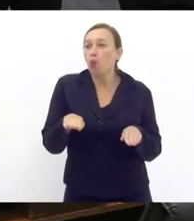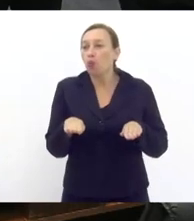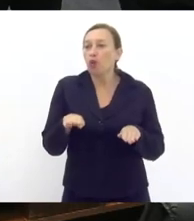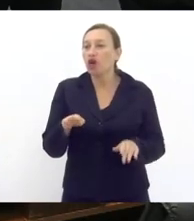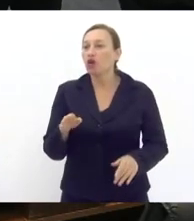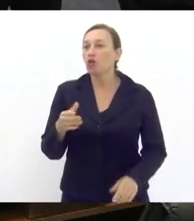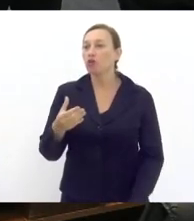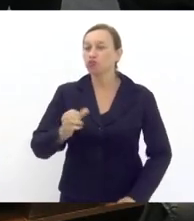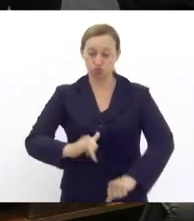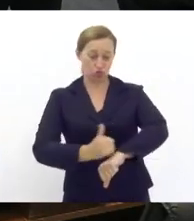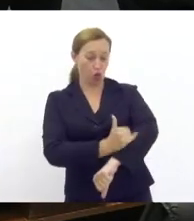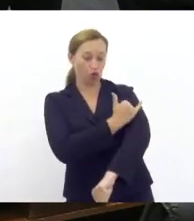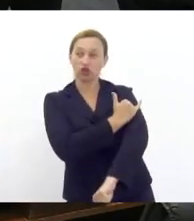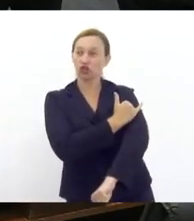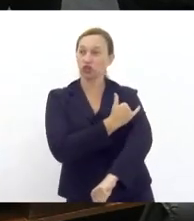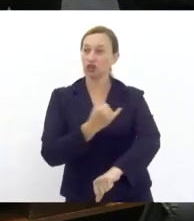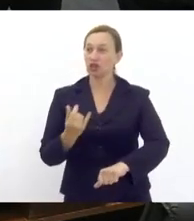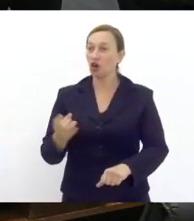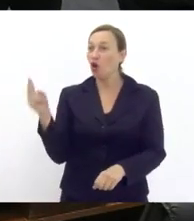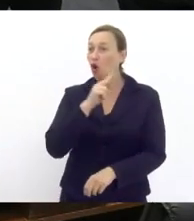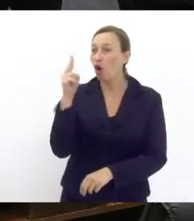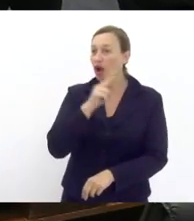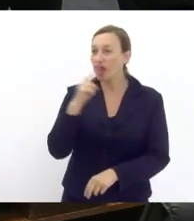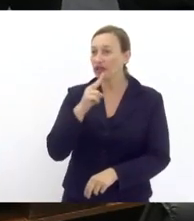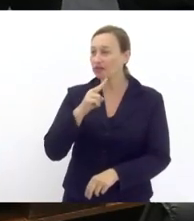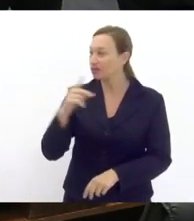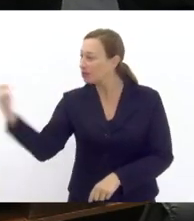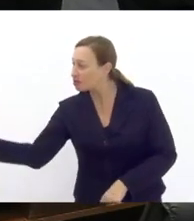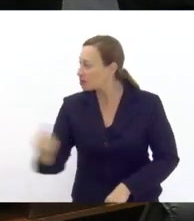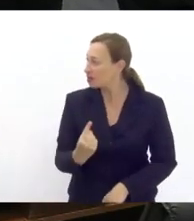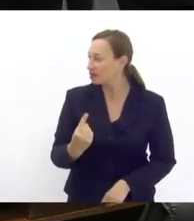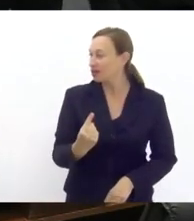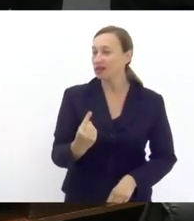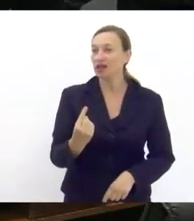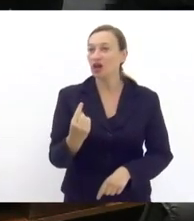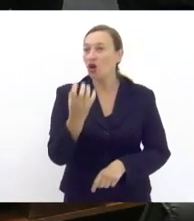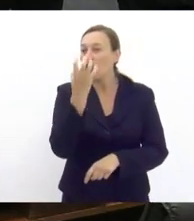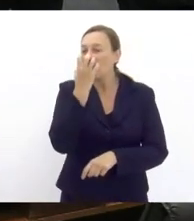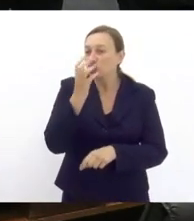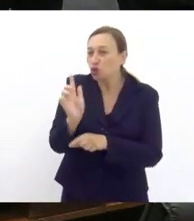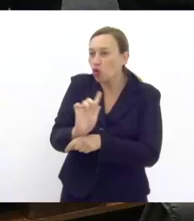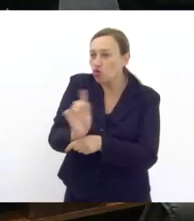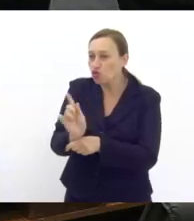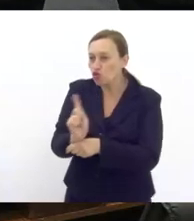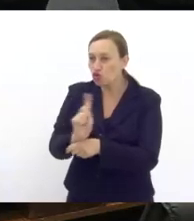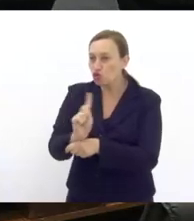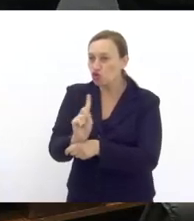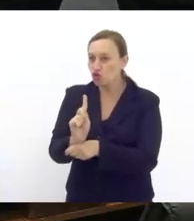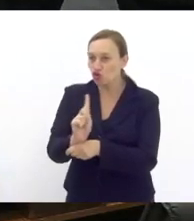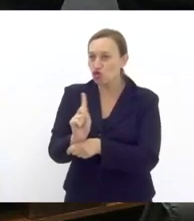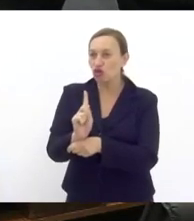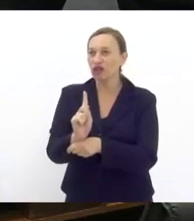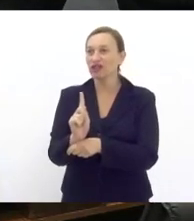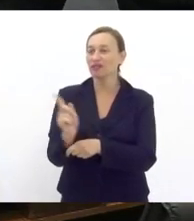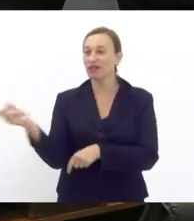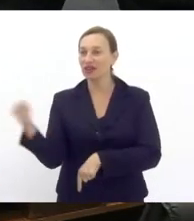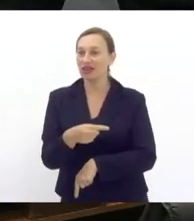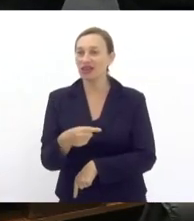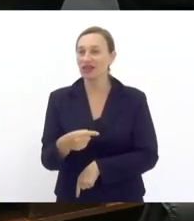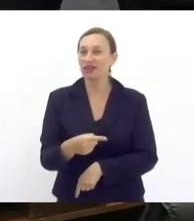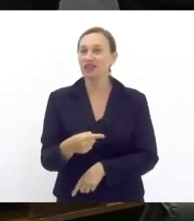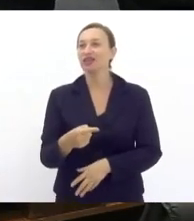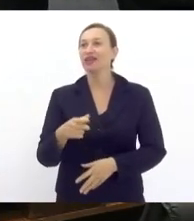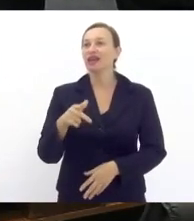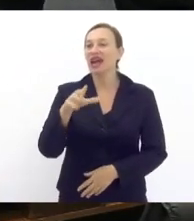Brigar. Aí desceu correndo para chamar de canalha em plenário. Vossa Excelência extrapola. Nosso nobre, vamos